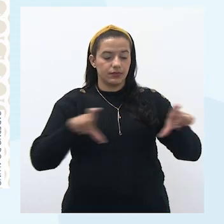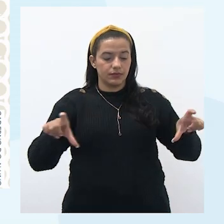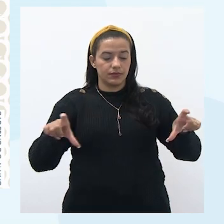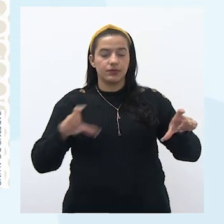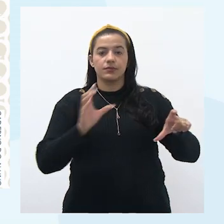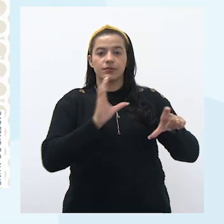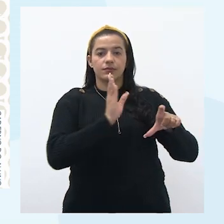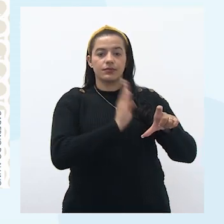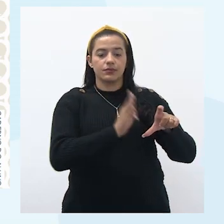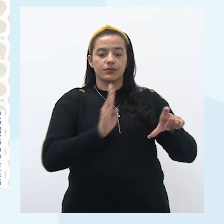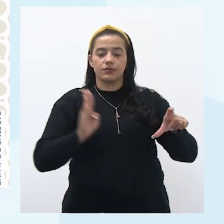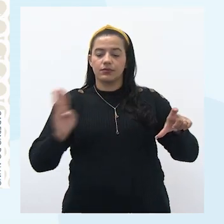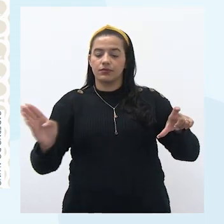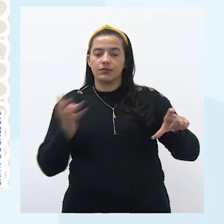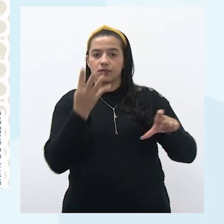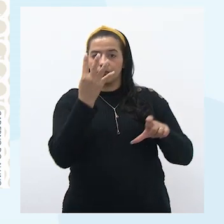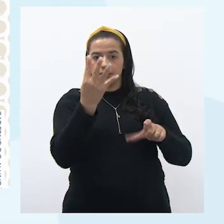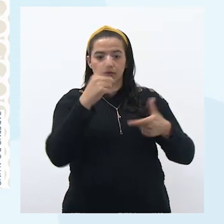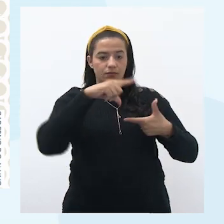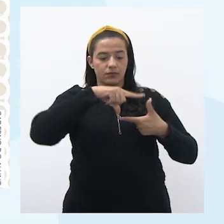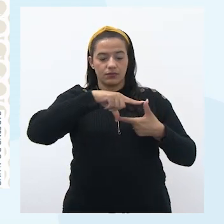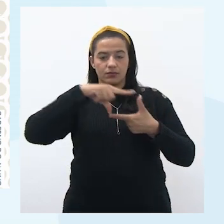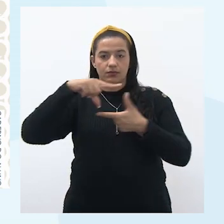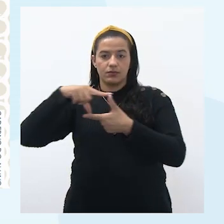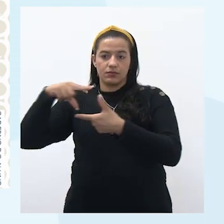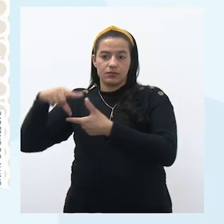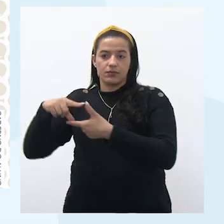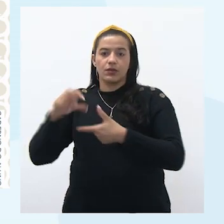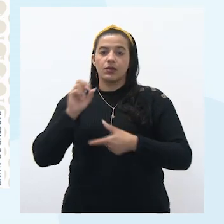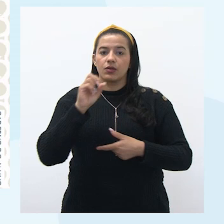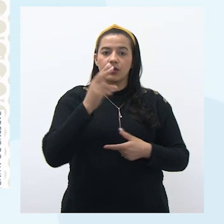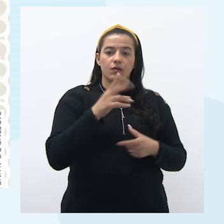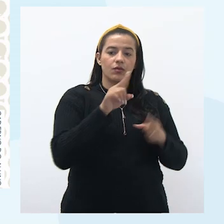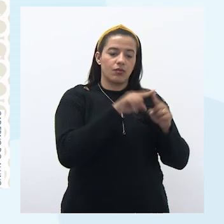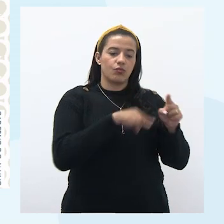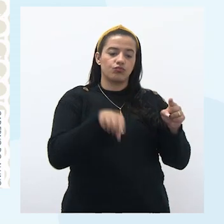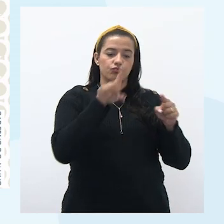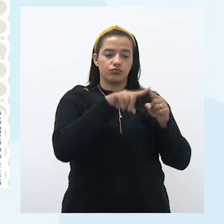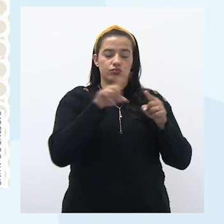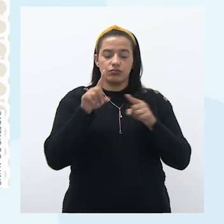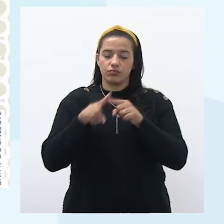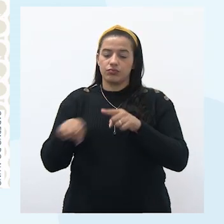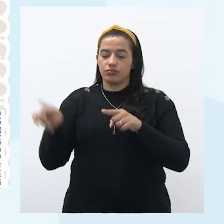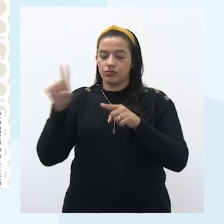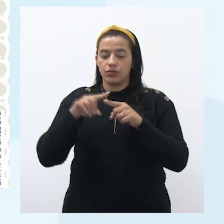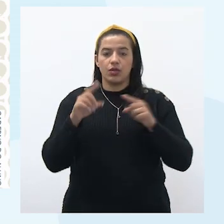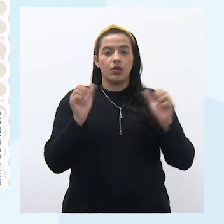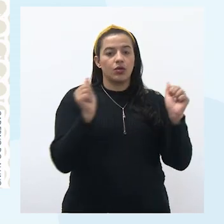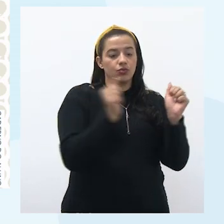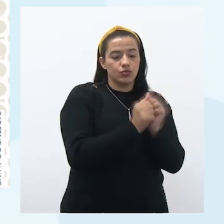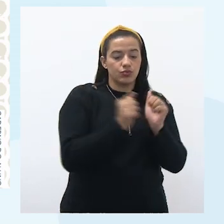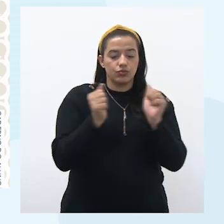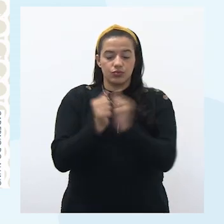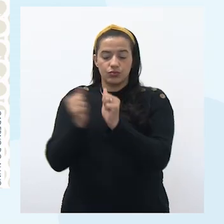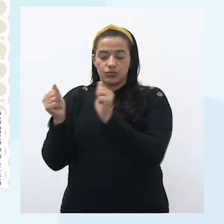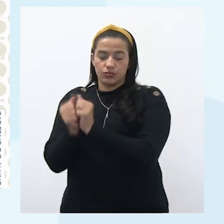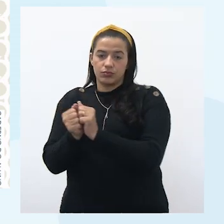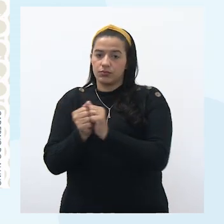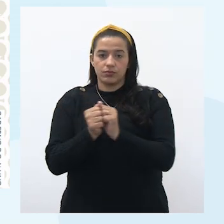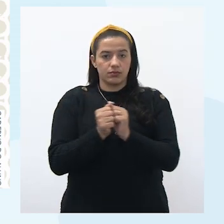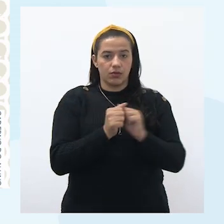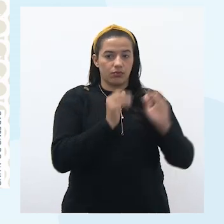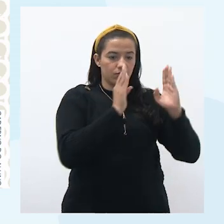4 quadrados ou 4 círculos. Só que não coloquem eles grudadinhos uns nos outros.